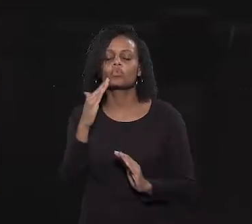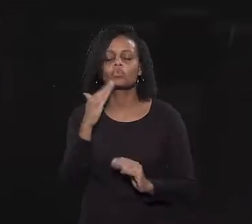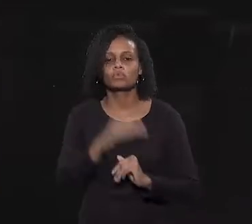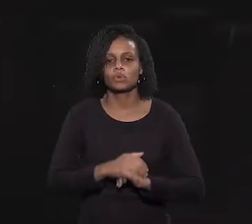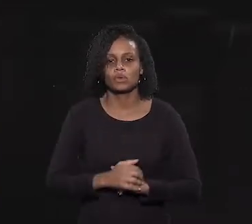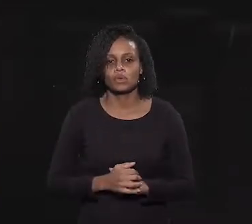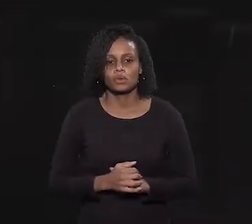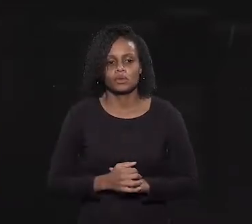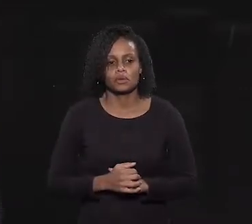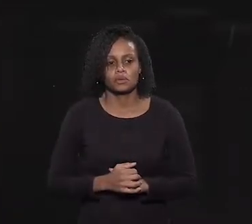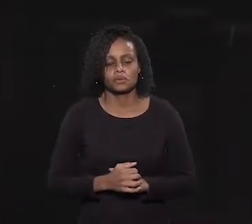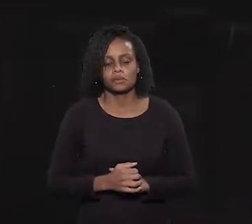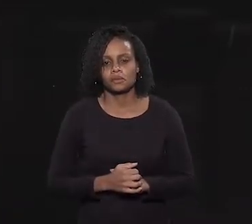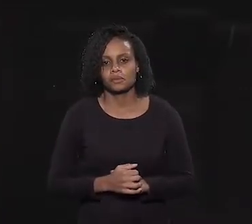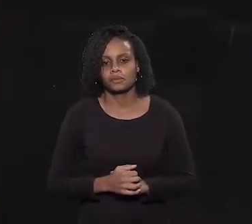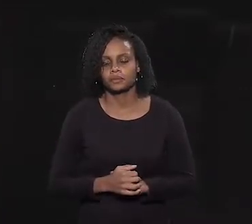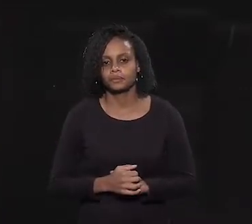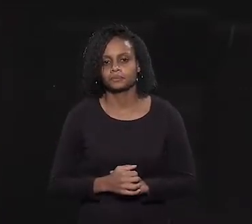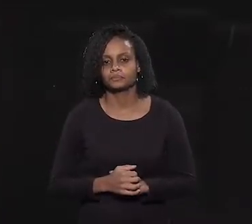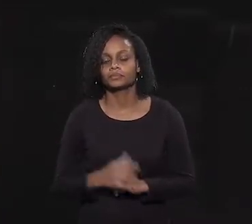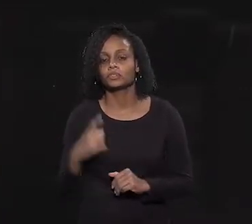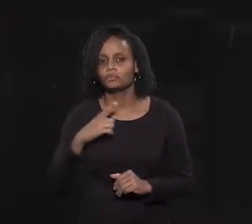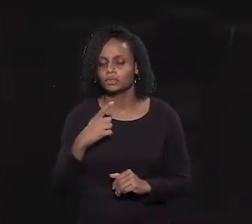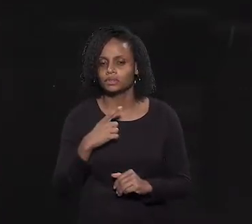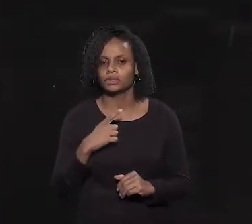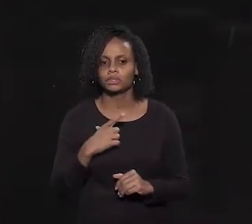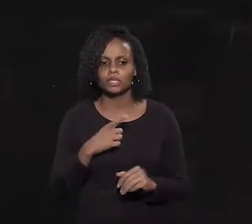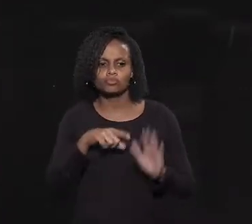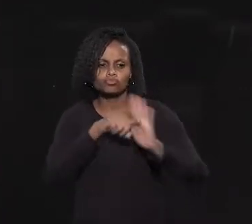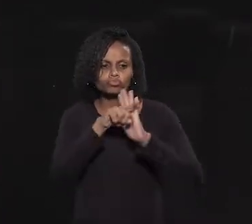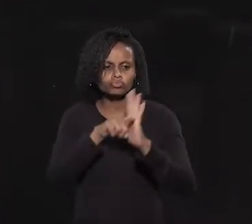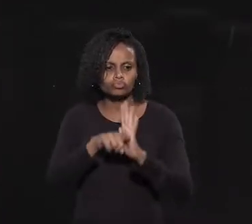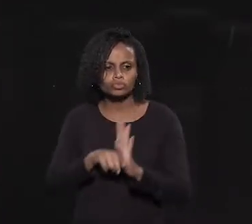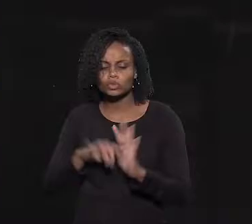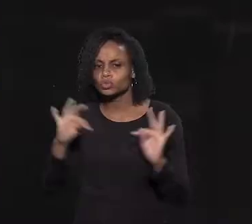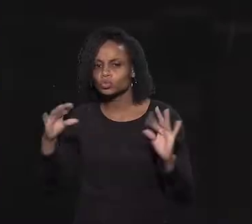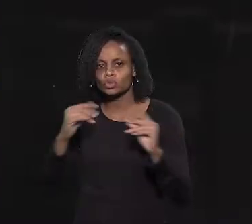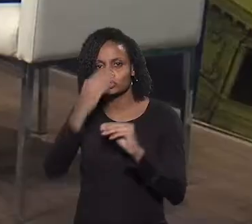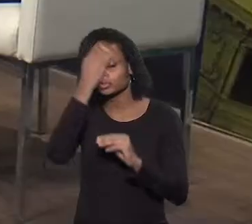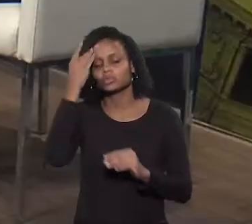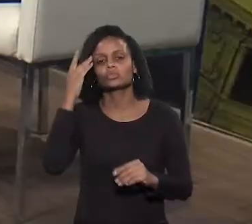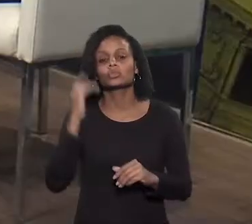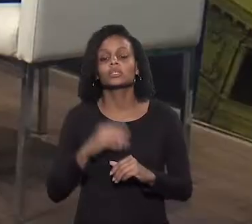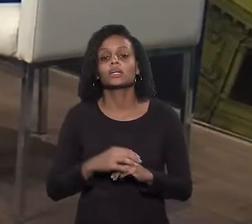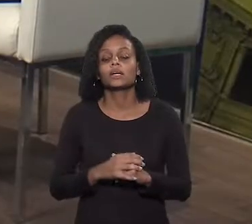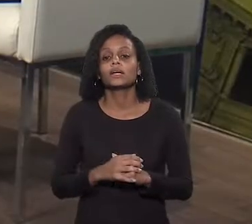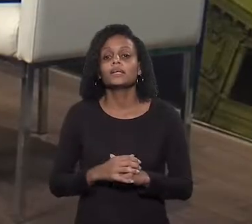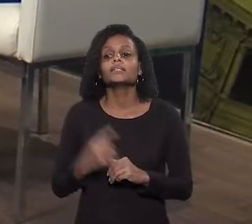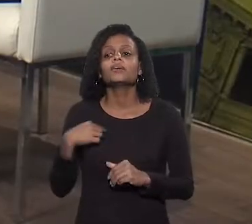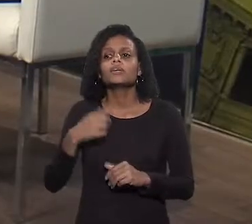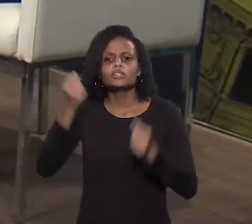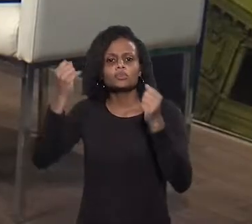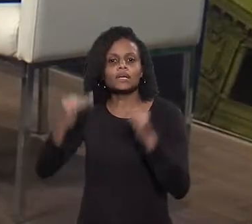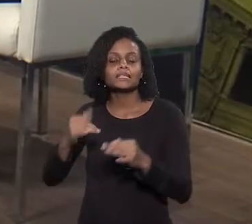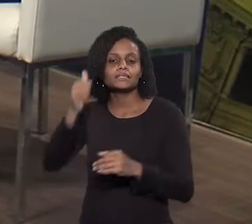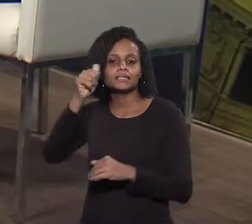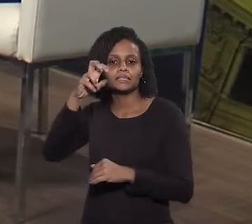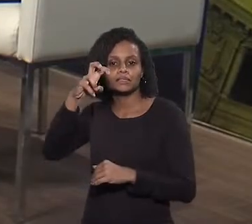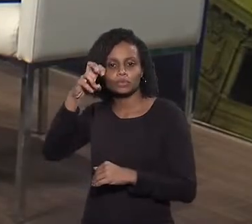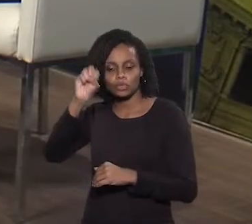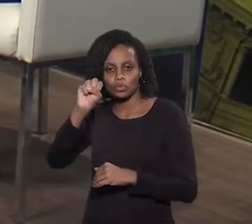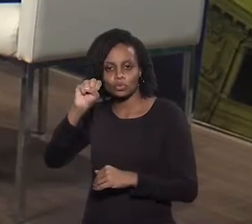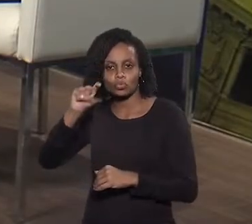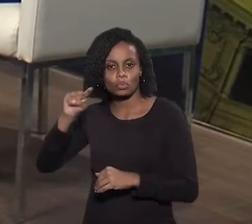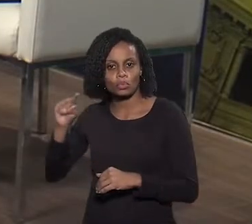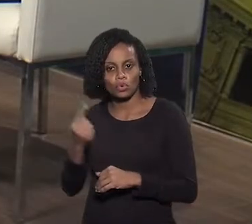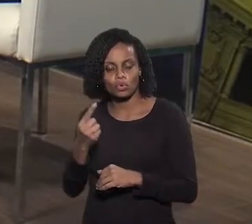um bom monitoramento aí em relação a esses acolhidos. Só tem um dado que eu queria dar. 158